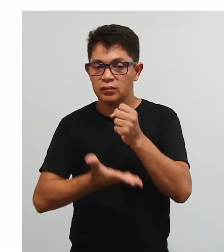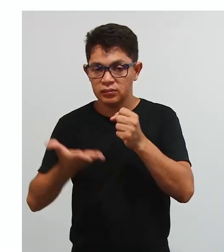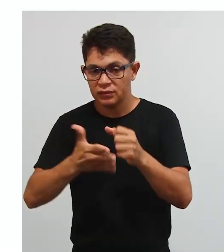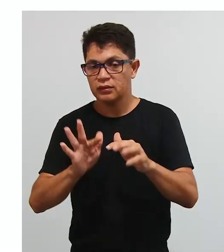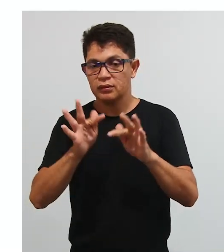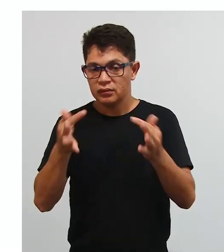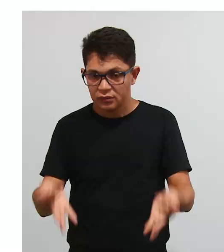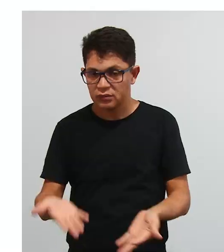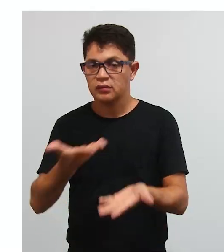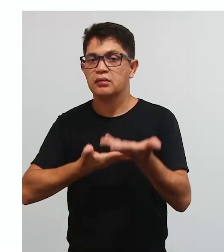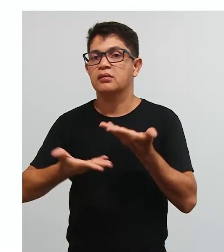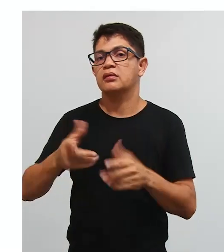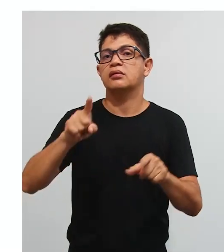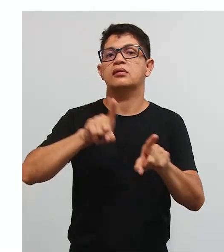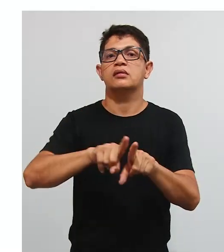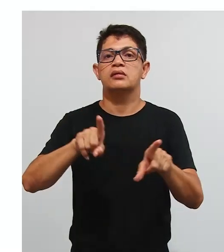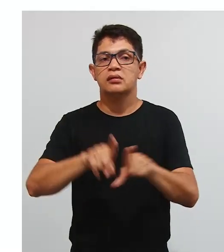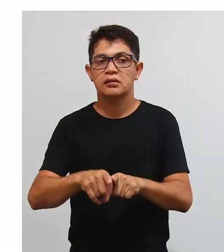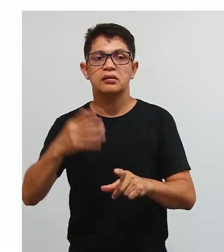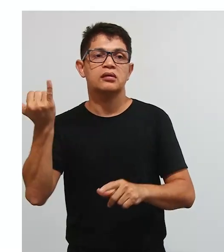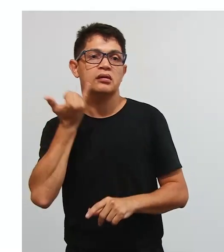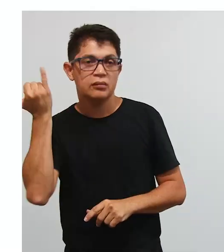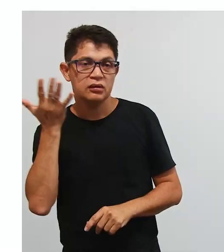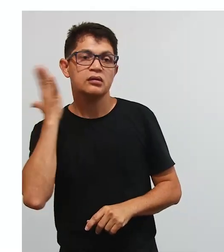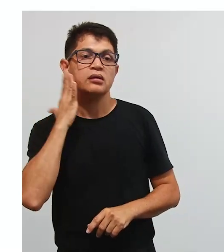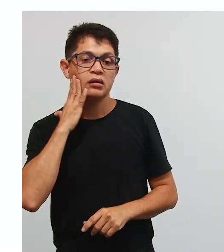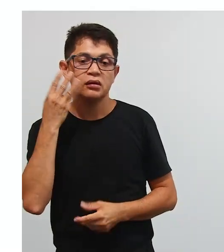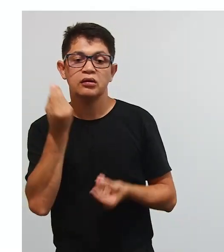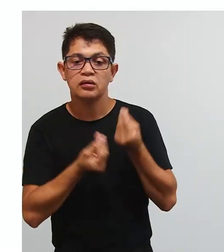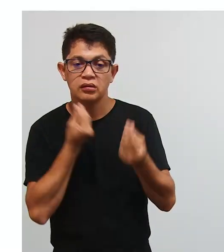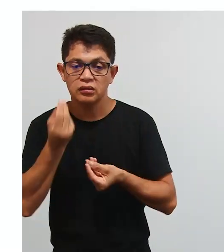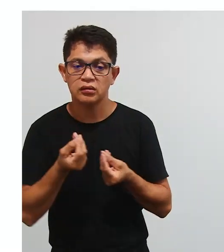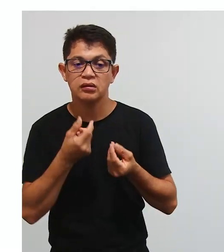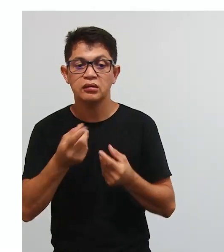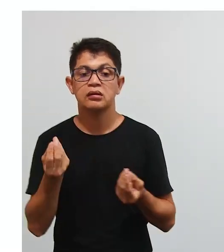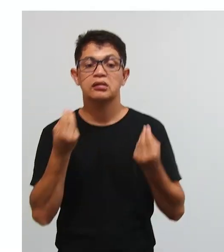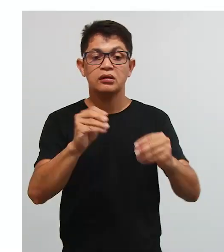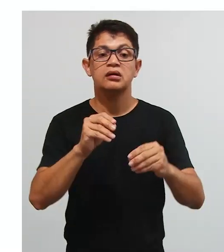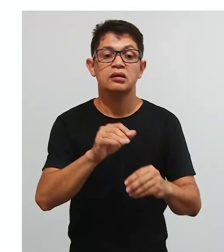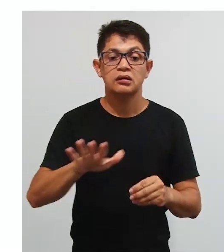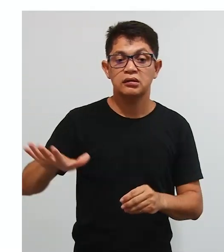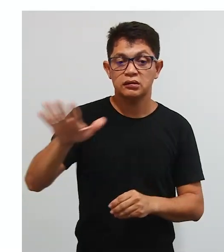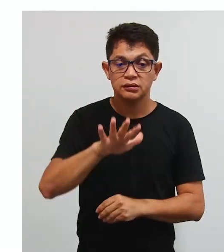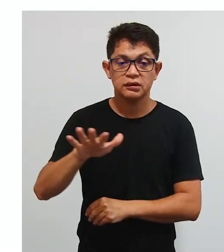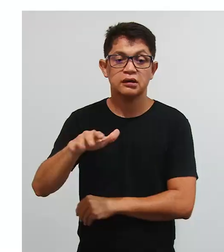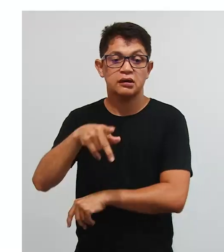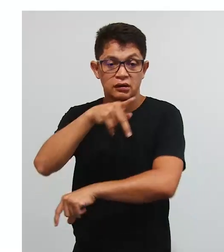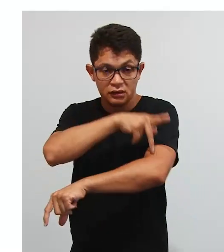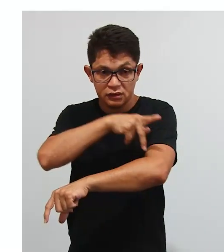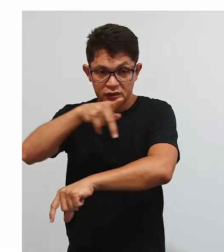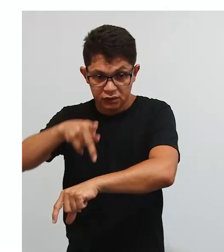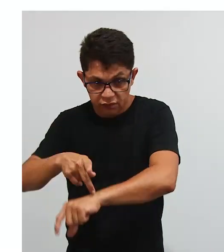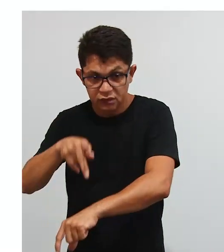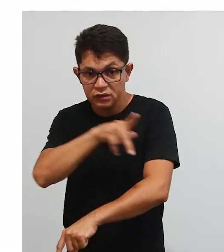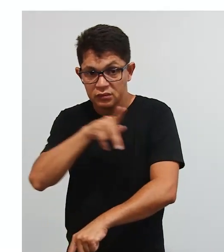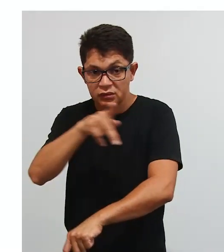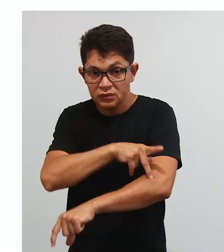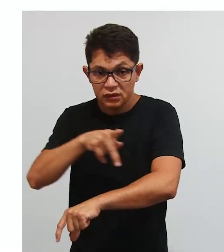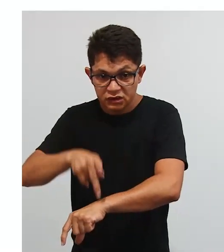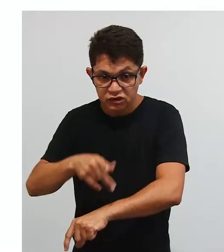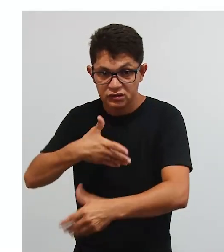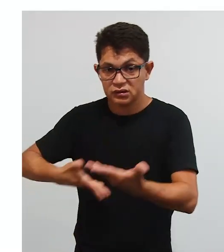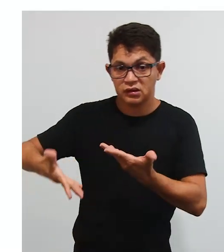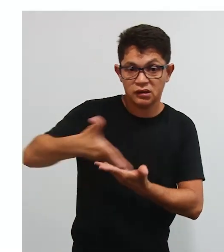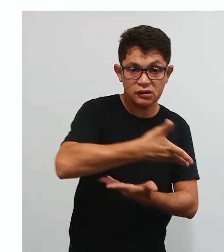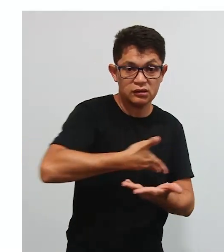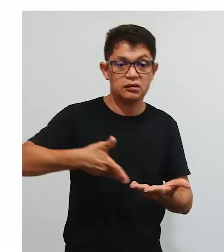básica, os professores do magistério superior, né, que são lá os professores das universidades, os